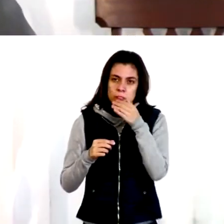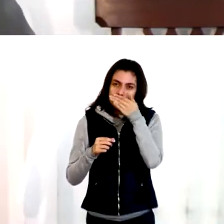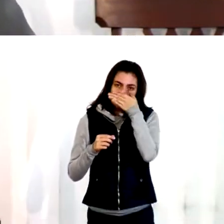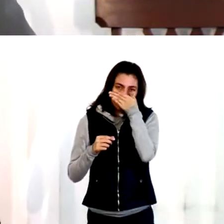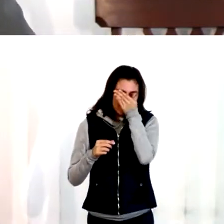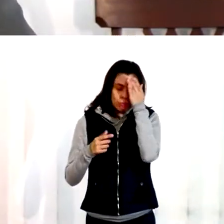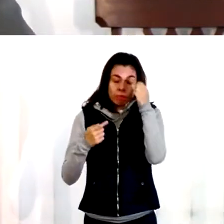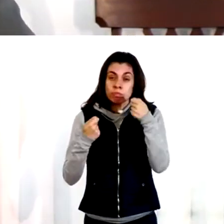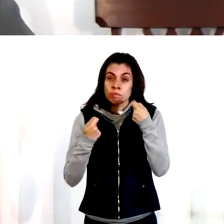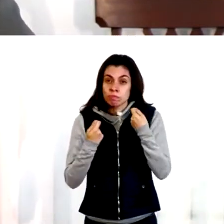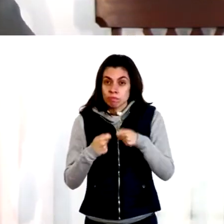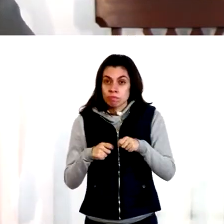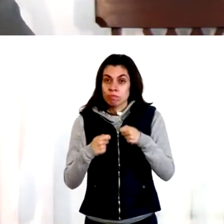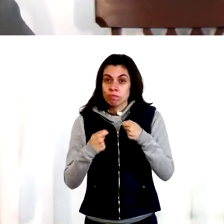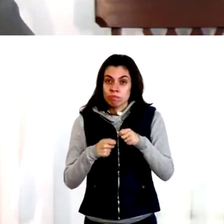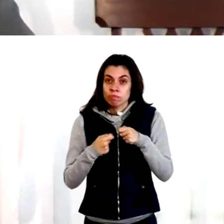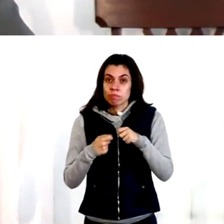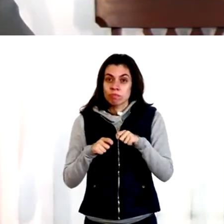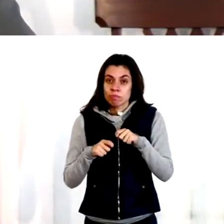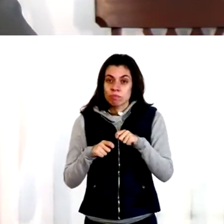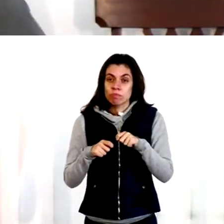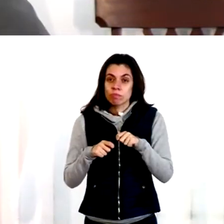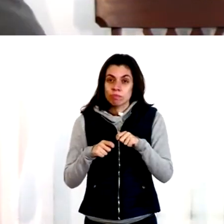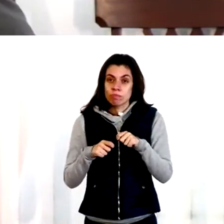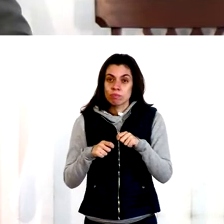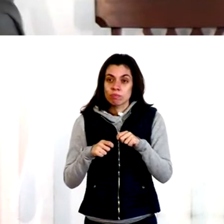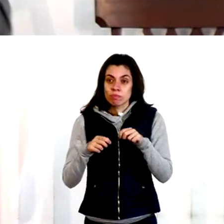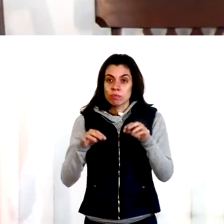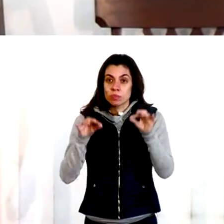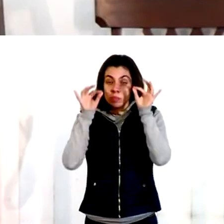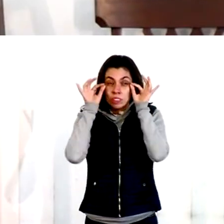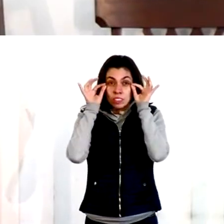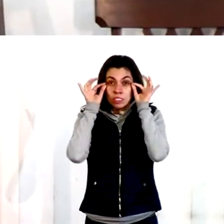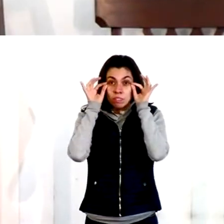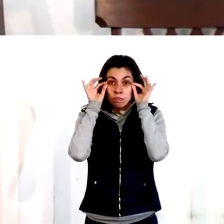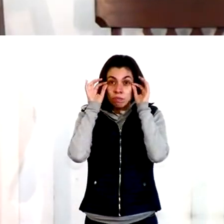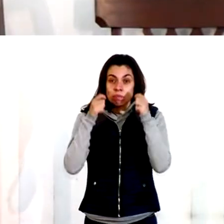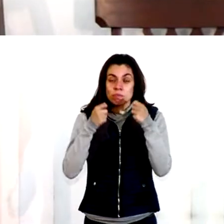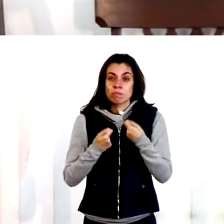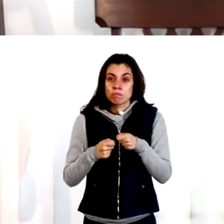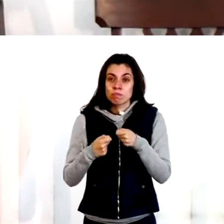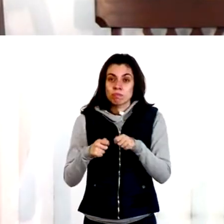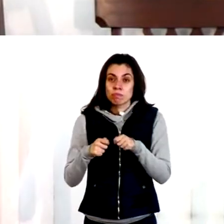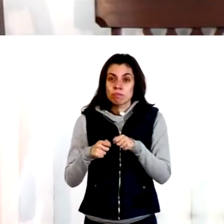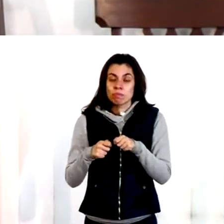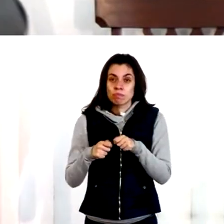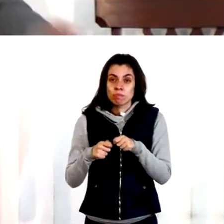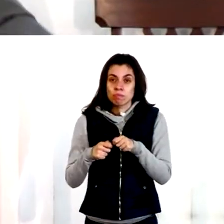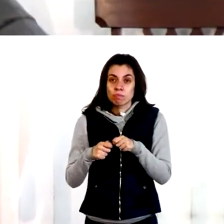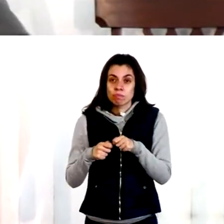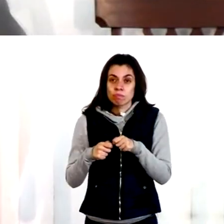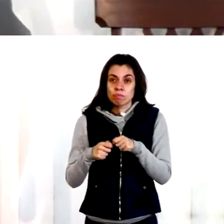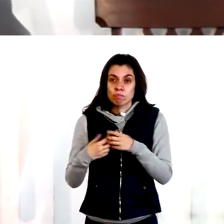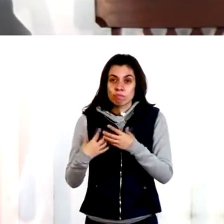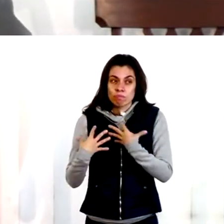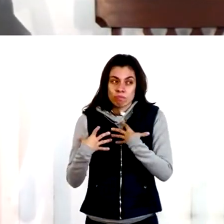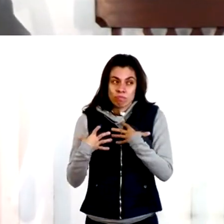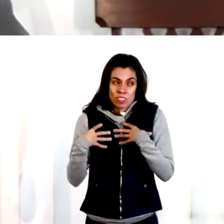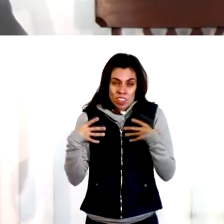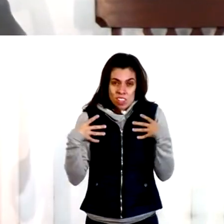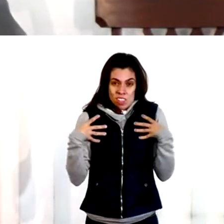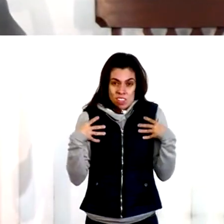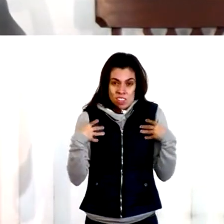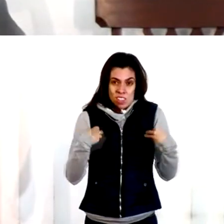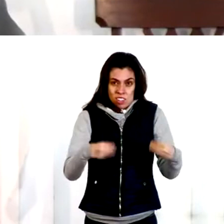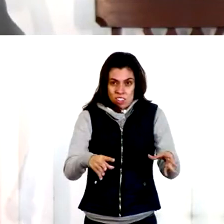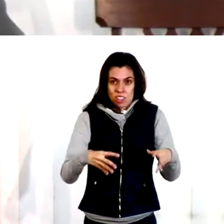das pessoas, falamos bem ou mal das pessoas. O que os nossos filhos estão ouvindo de nós em relação ao futuro deles. Nós estamos